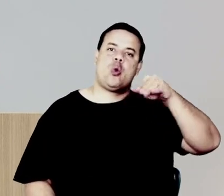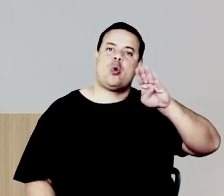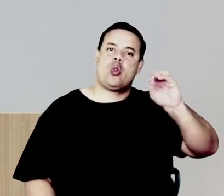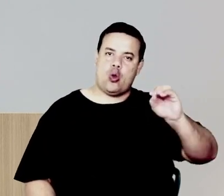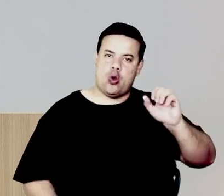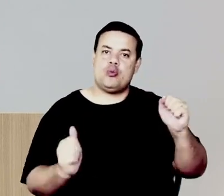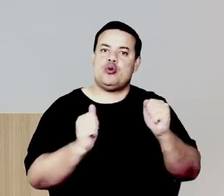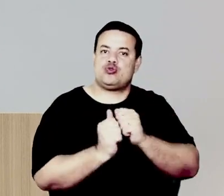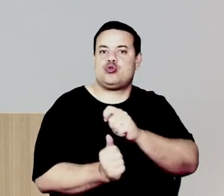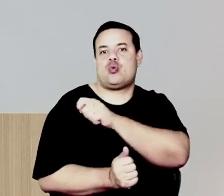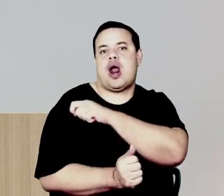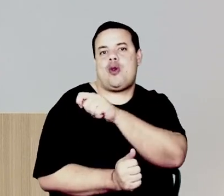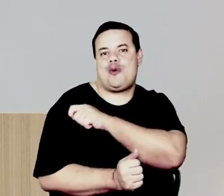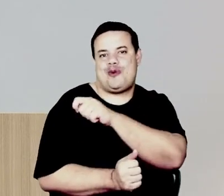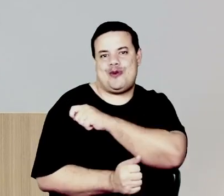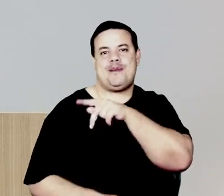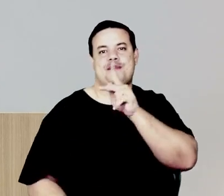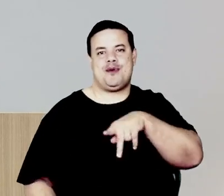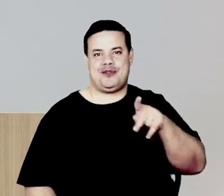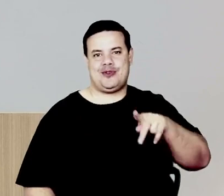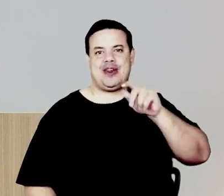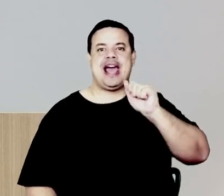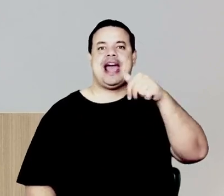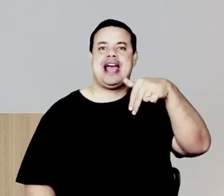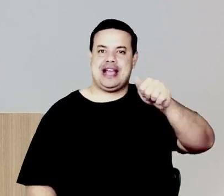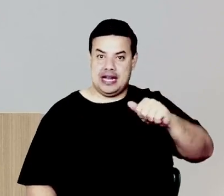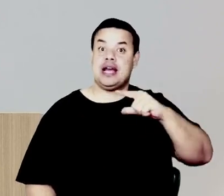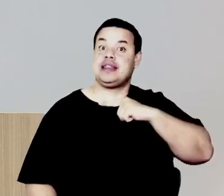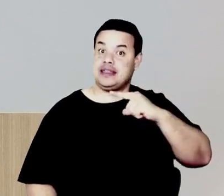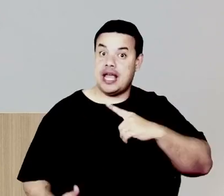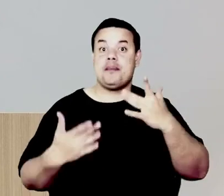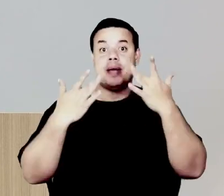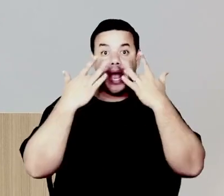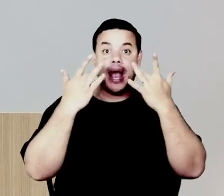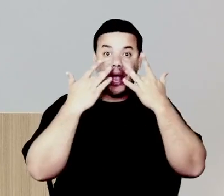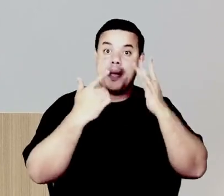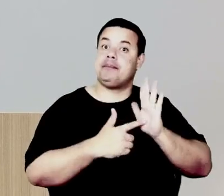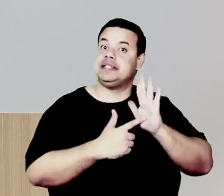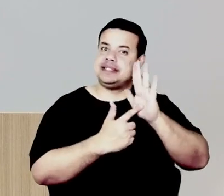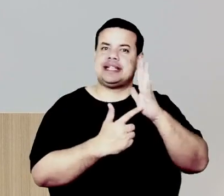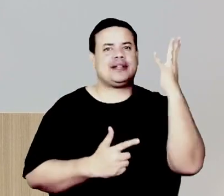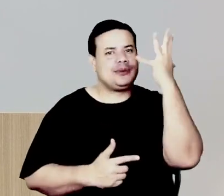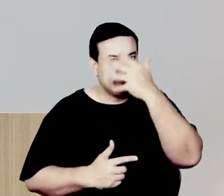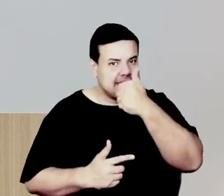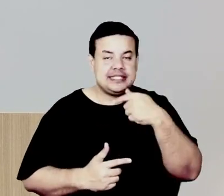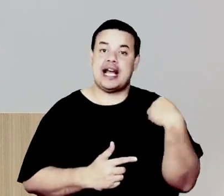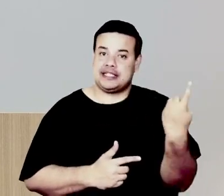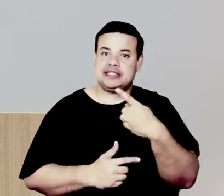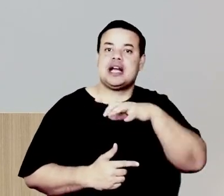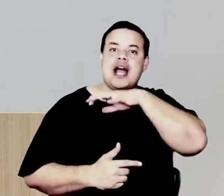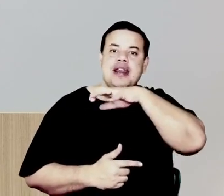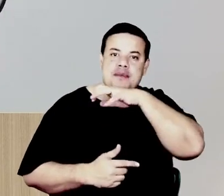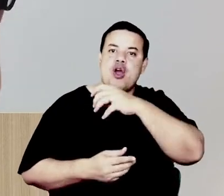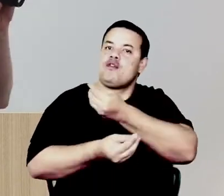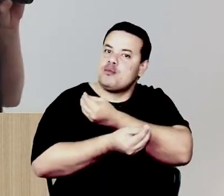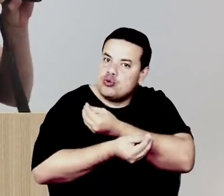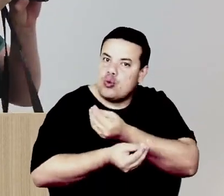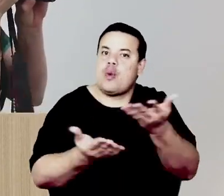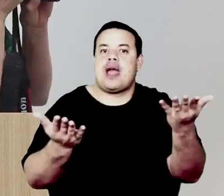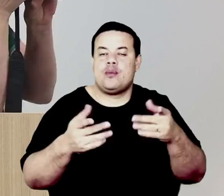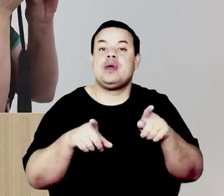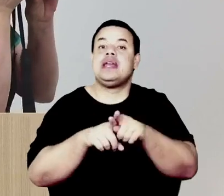ANA, que vai ter uma apresentação bem linda e nós vamos estar doando animais e também fazendo venda da rifa para o Dia das